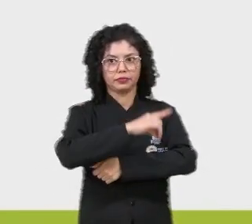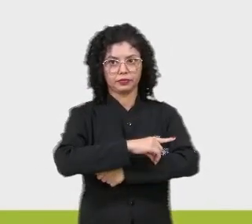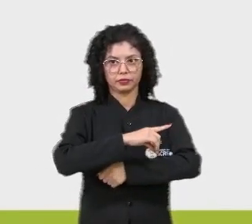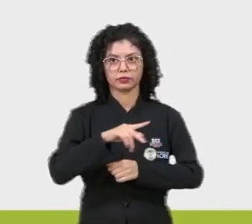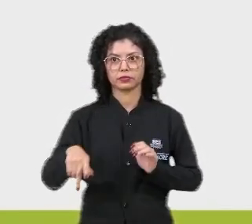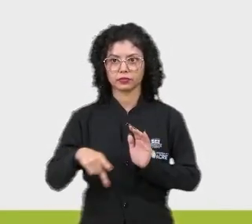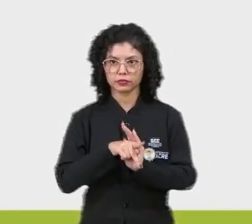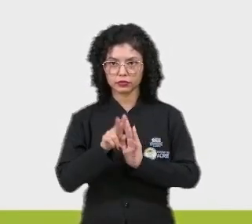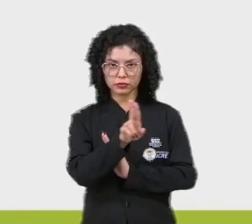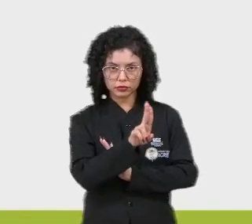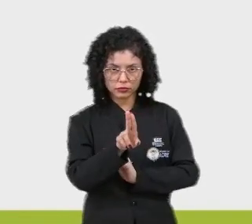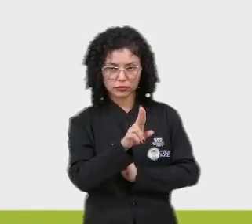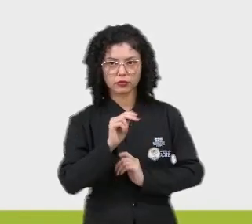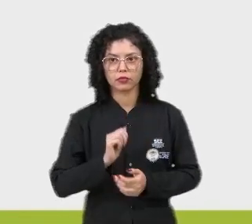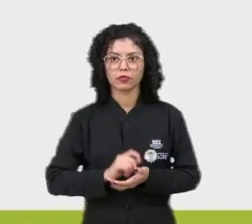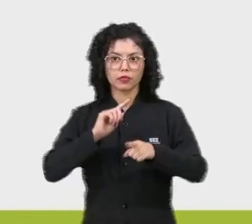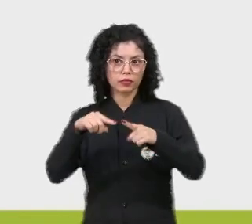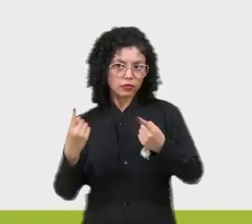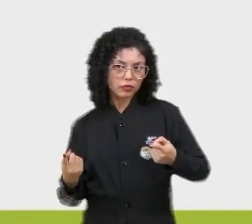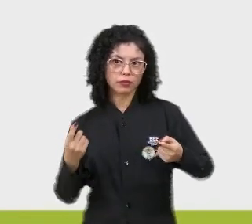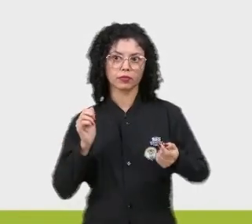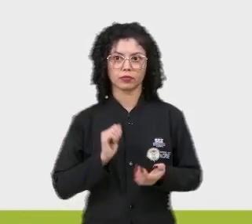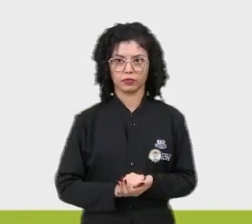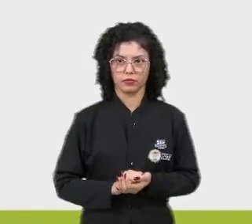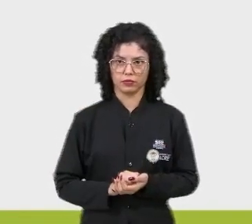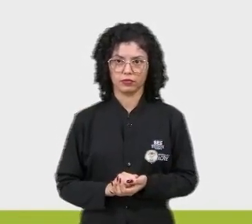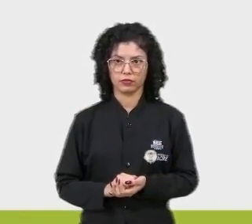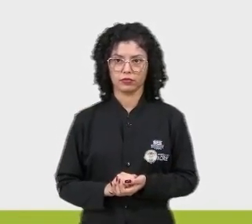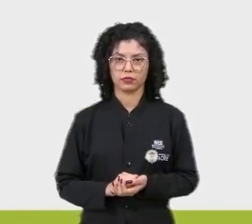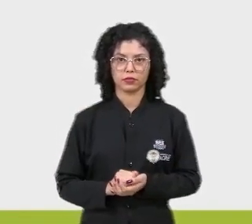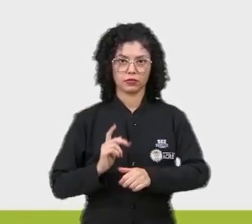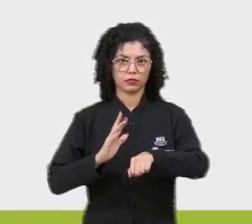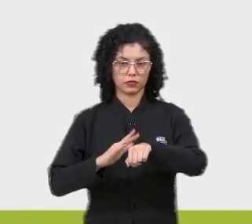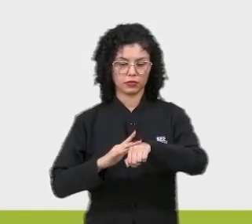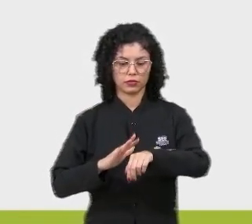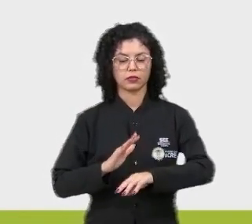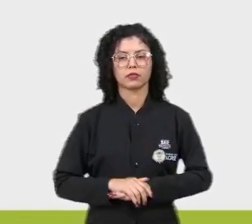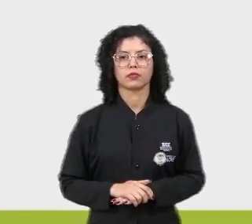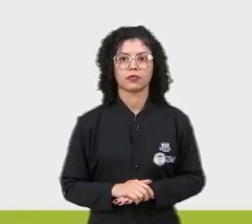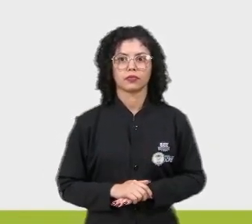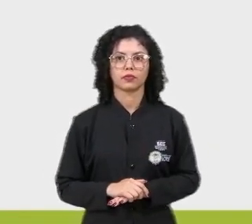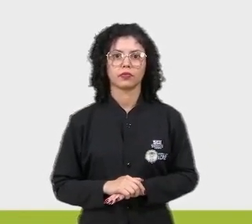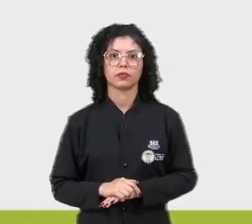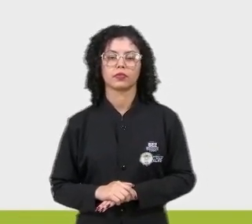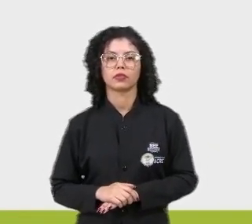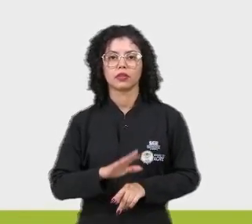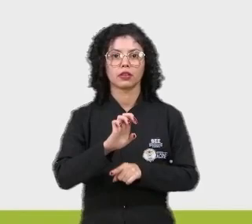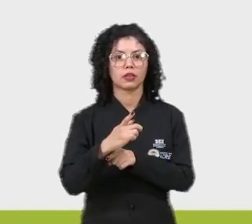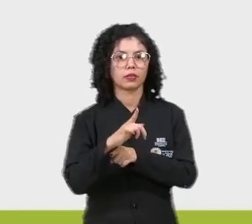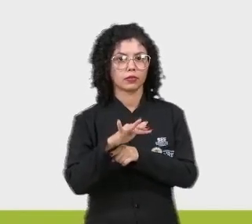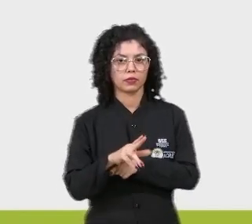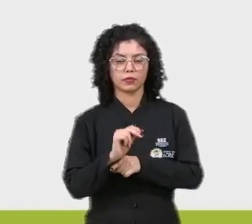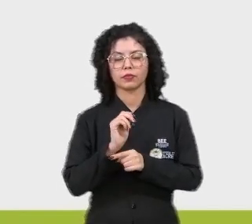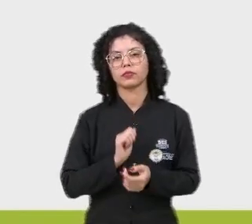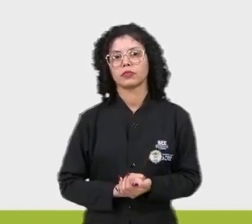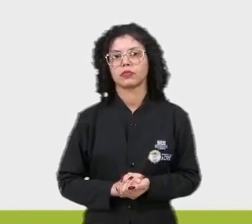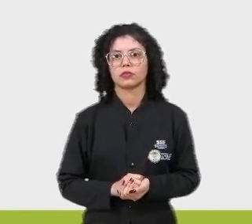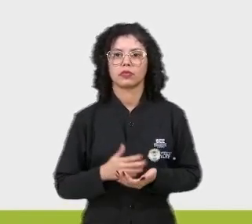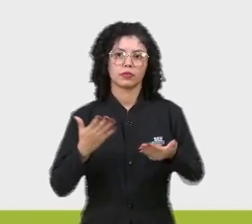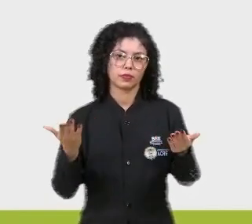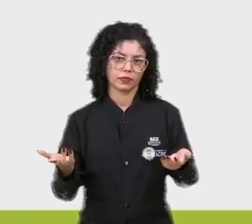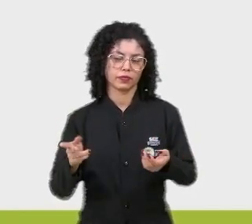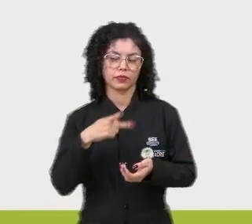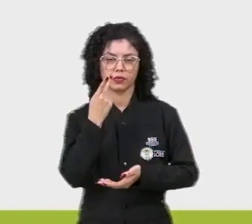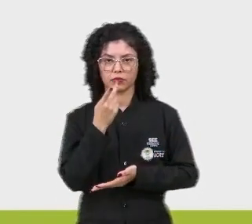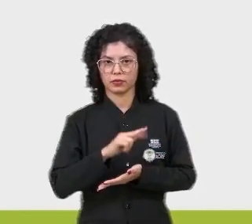é um nome específico né mas eu posso muito bem falar sobre a doença a epidemia enfim poderíamos citar